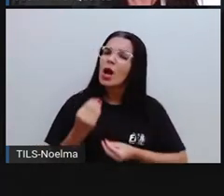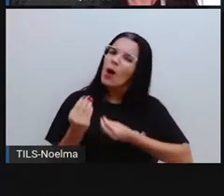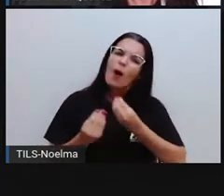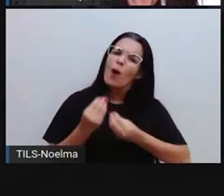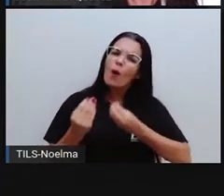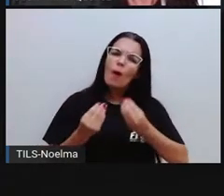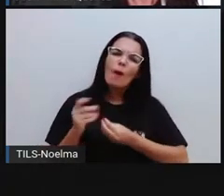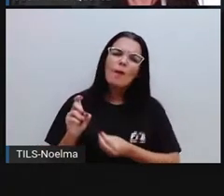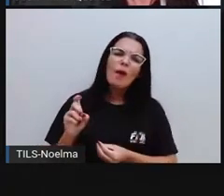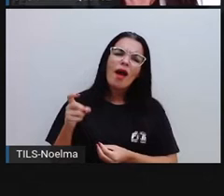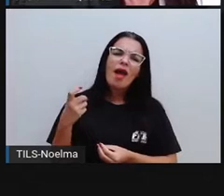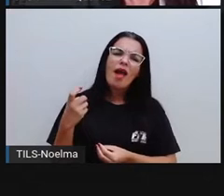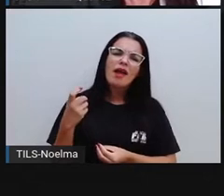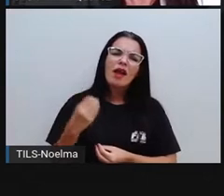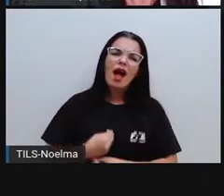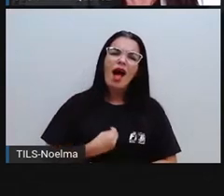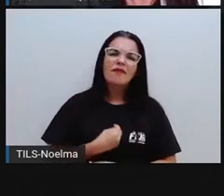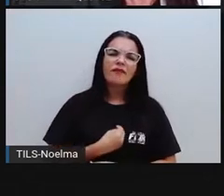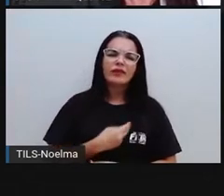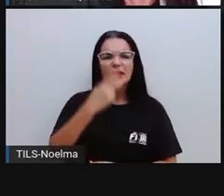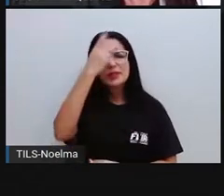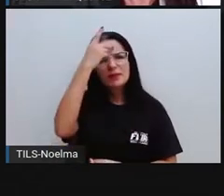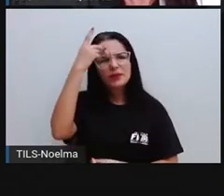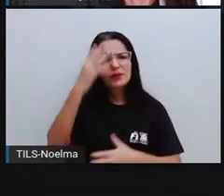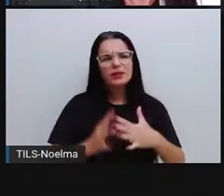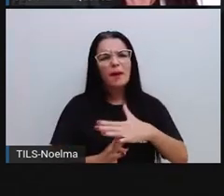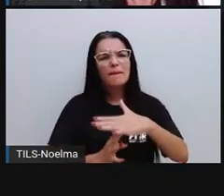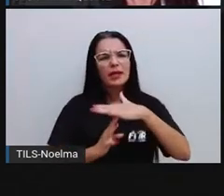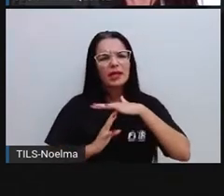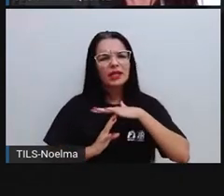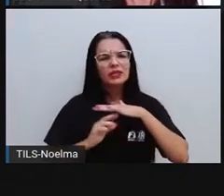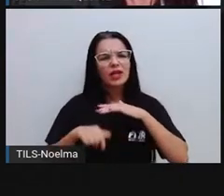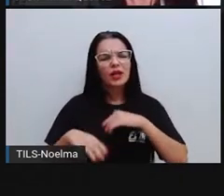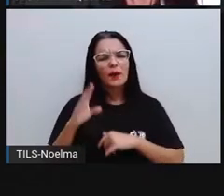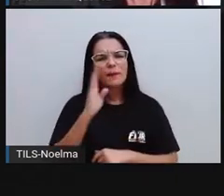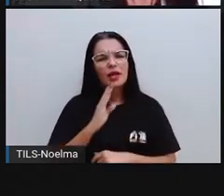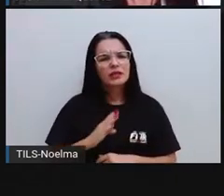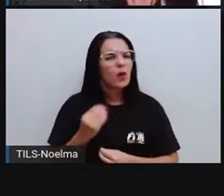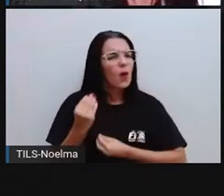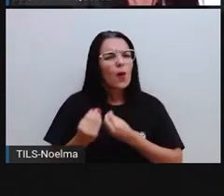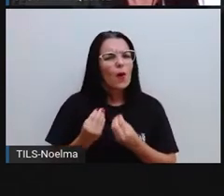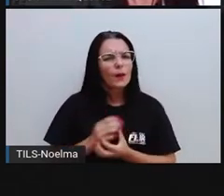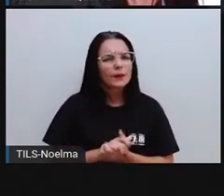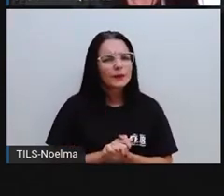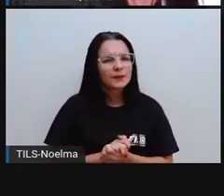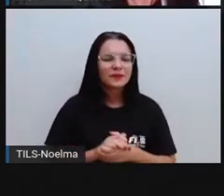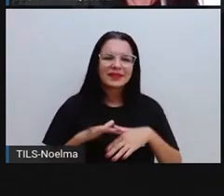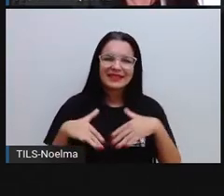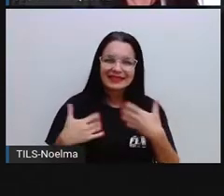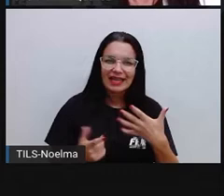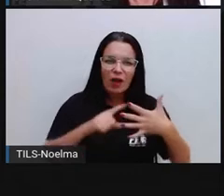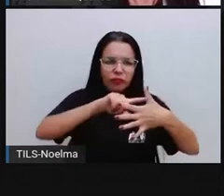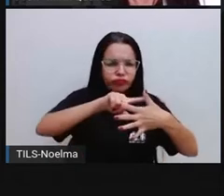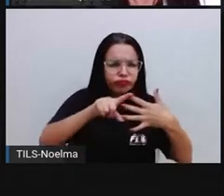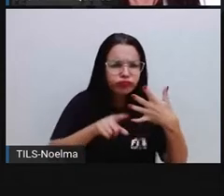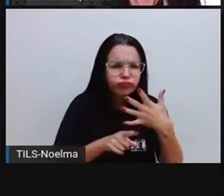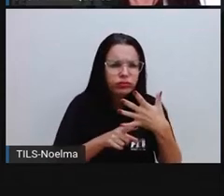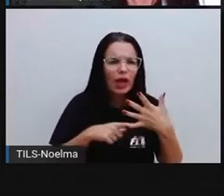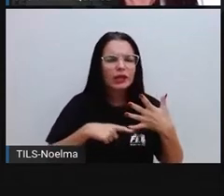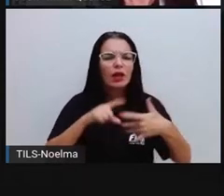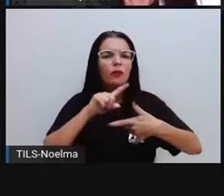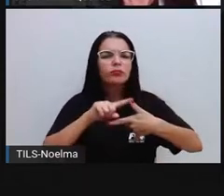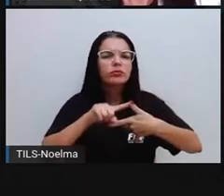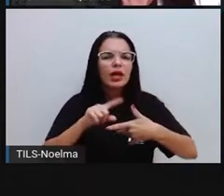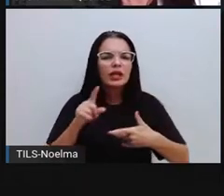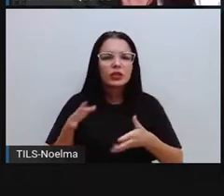no Brasil? Chegando ao Brasil, os imigrantes eles eram contratados pelo sistema de parceria. Nesse sistema,